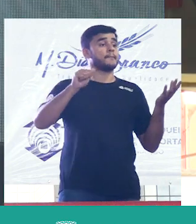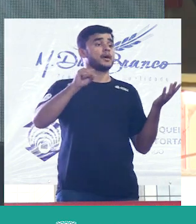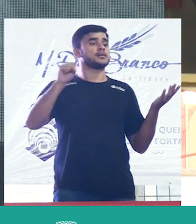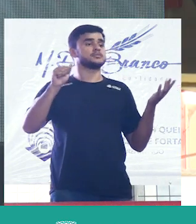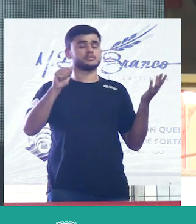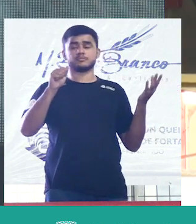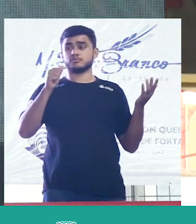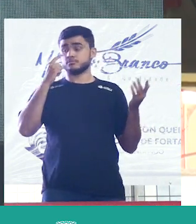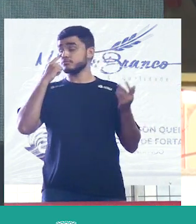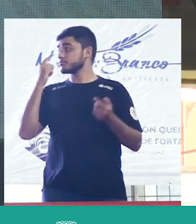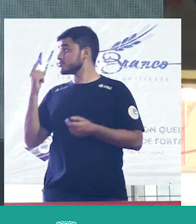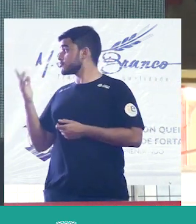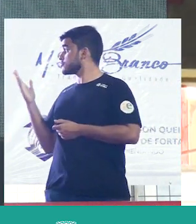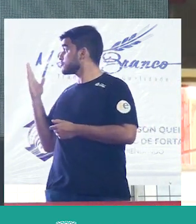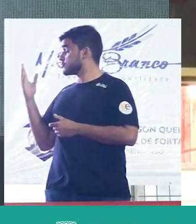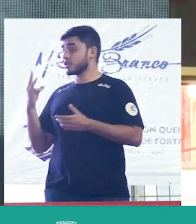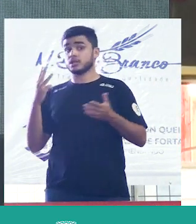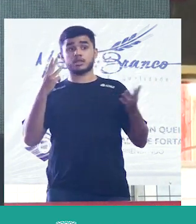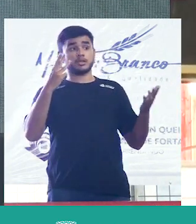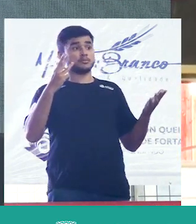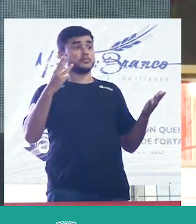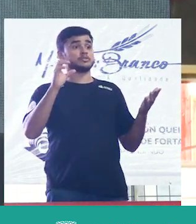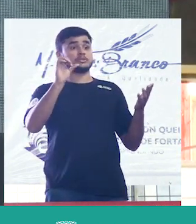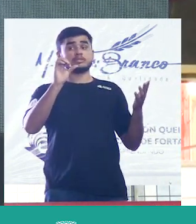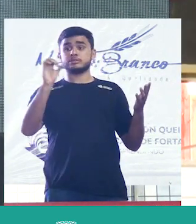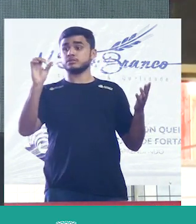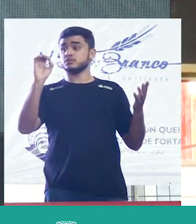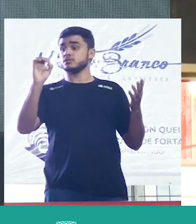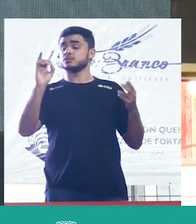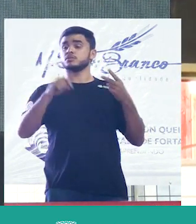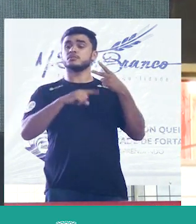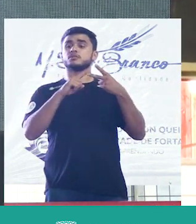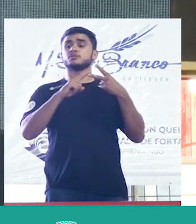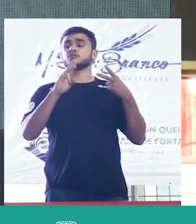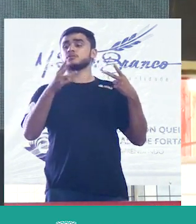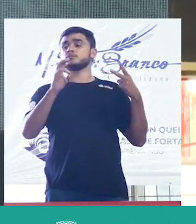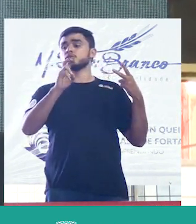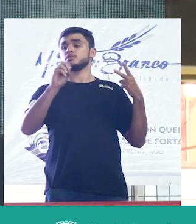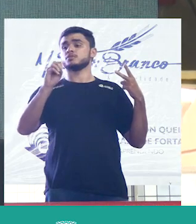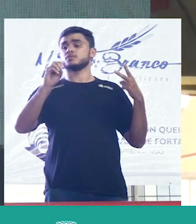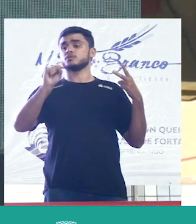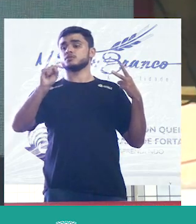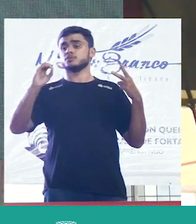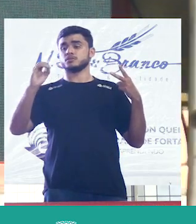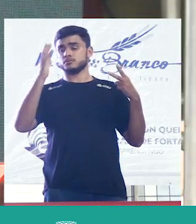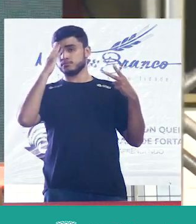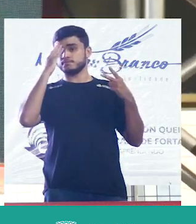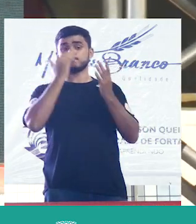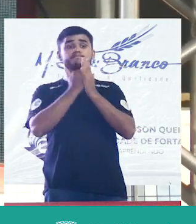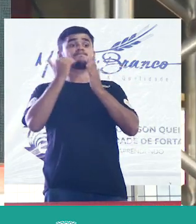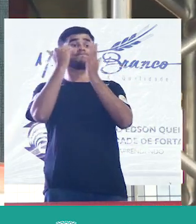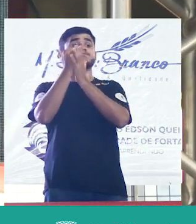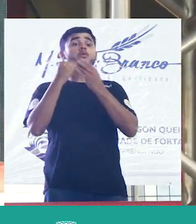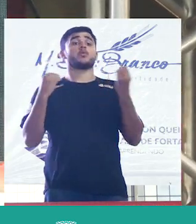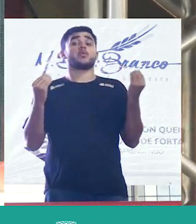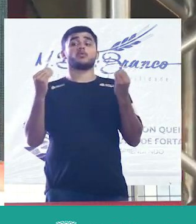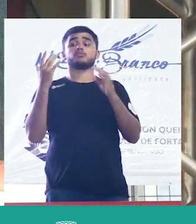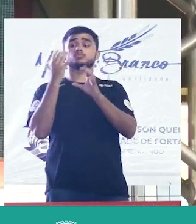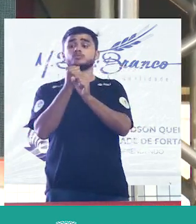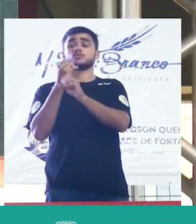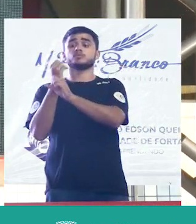esse 3.760 ou esse 580, está acima do normal. Como é que eu vou fazer para